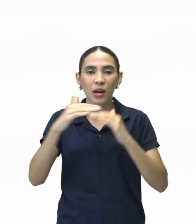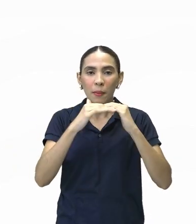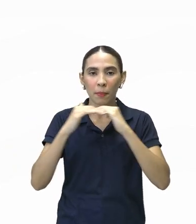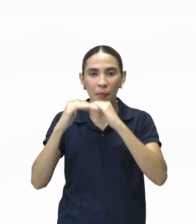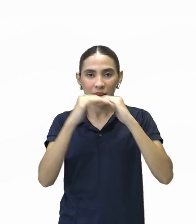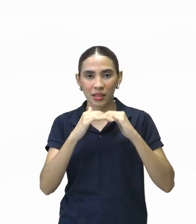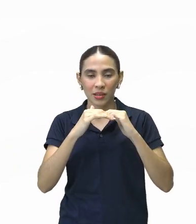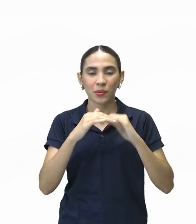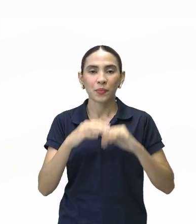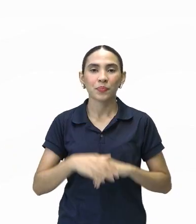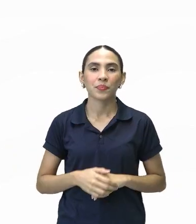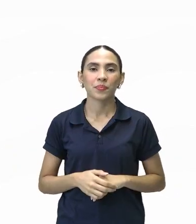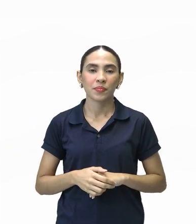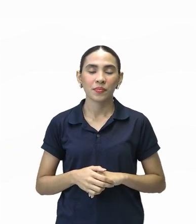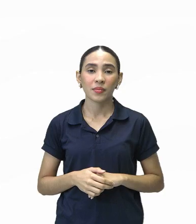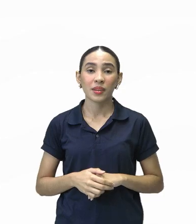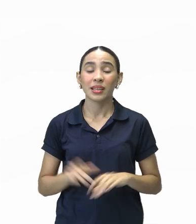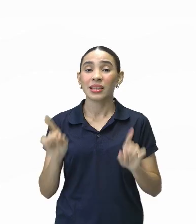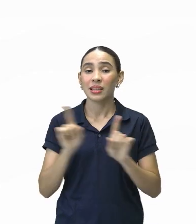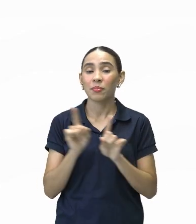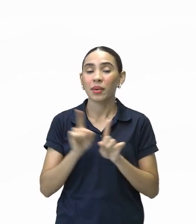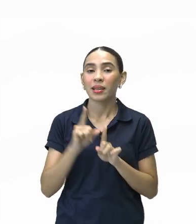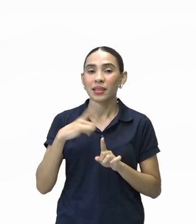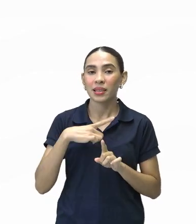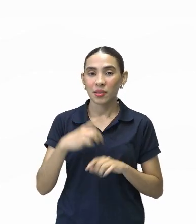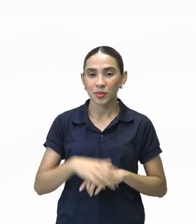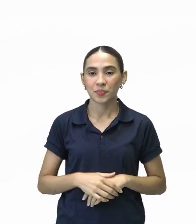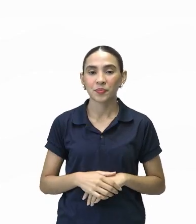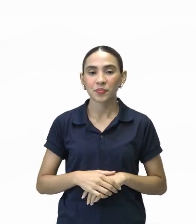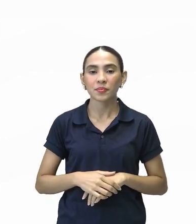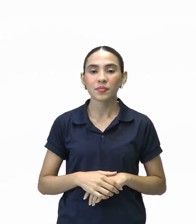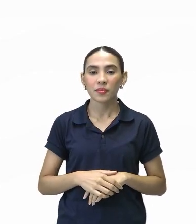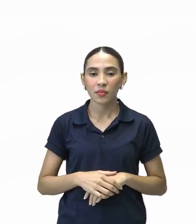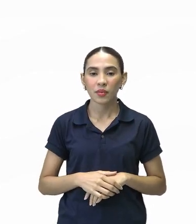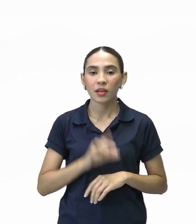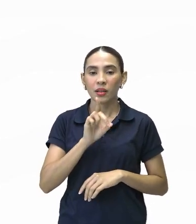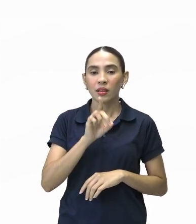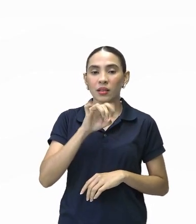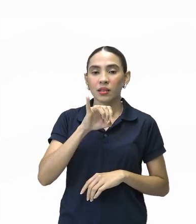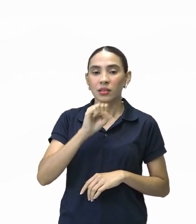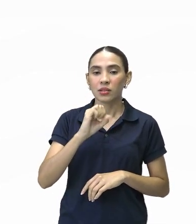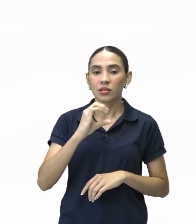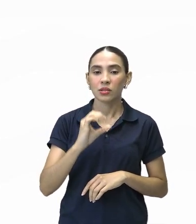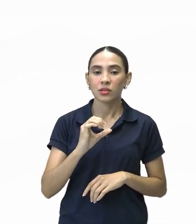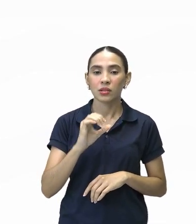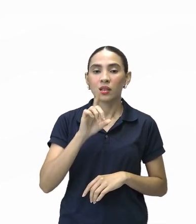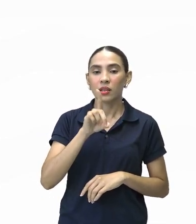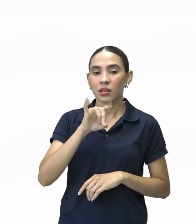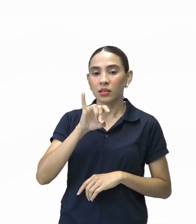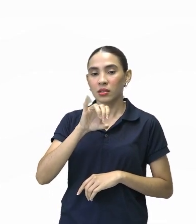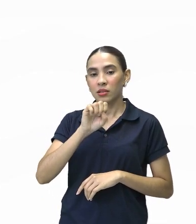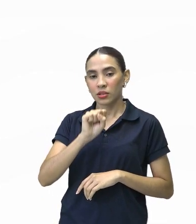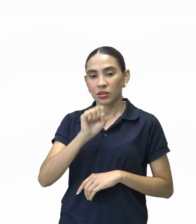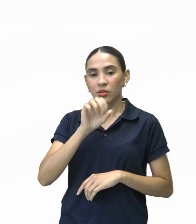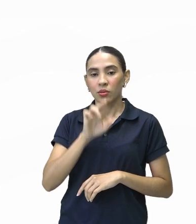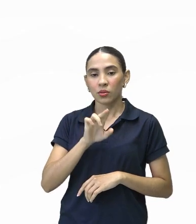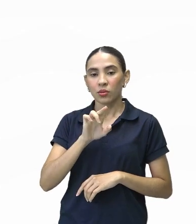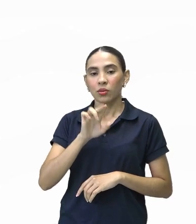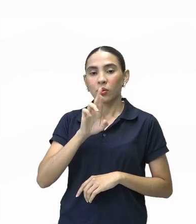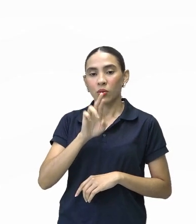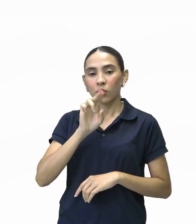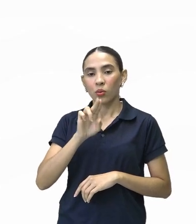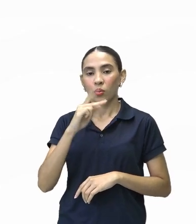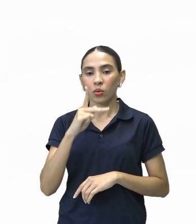padrão estabilizado. Nós temos também a disruptiva, e trago aí